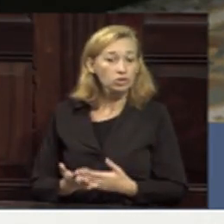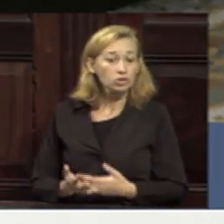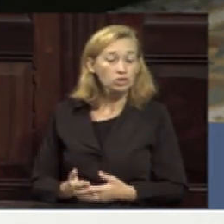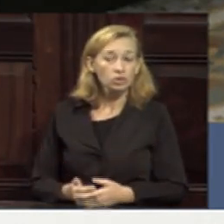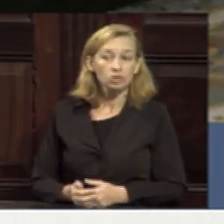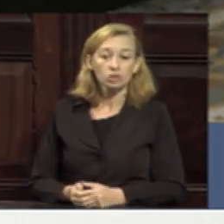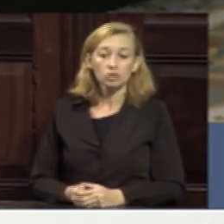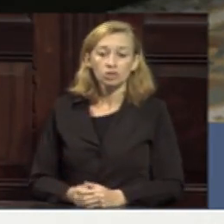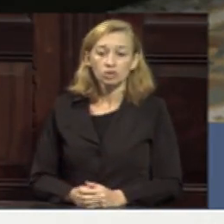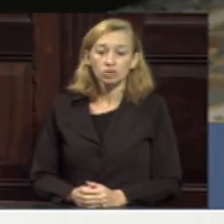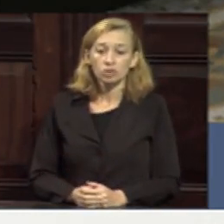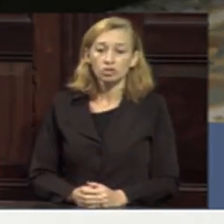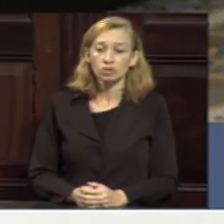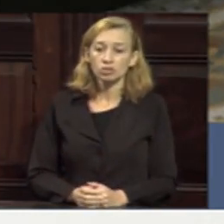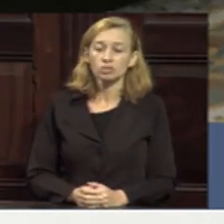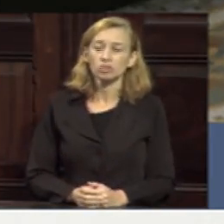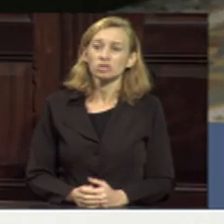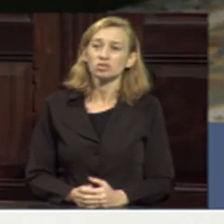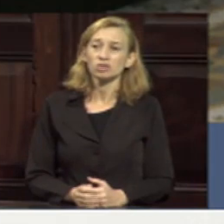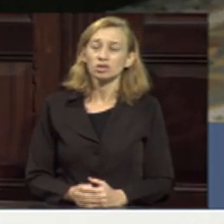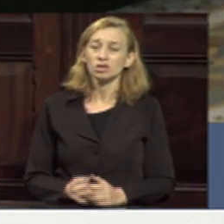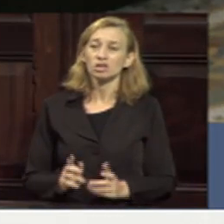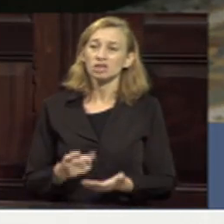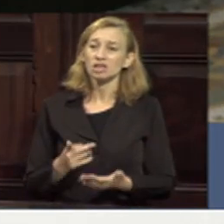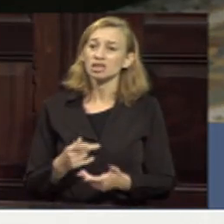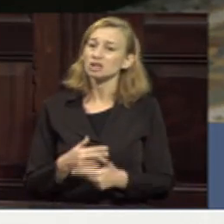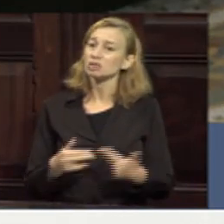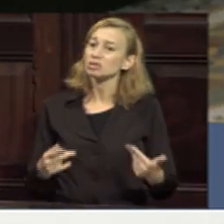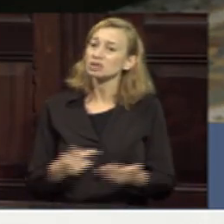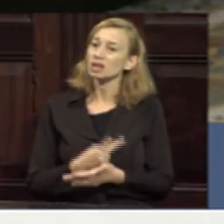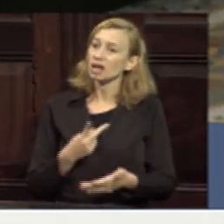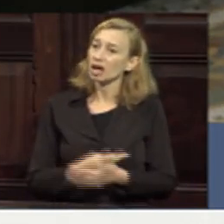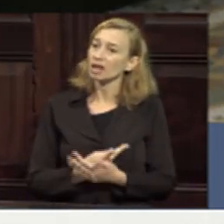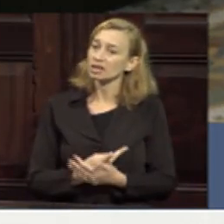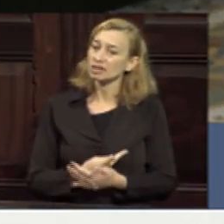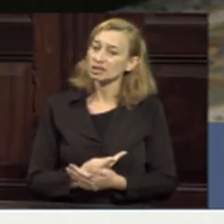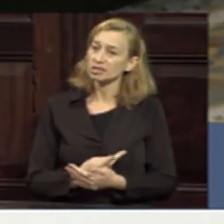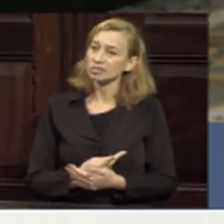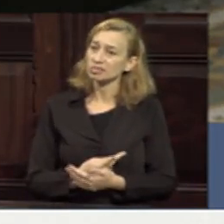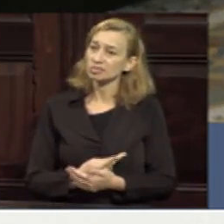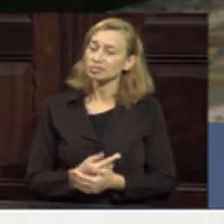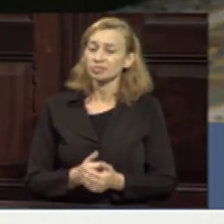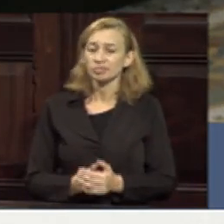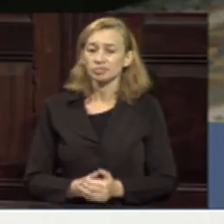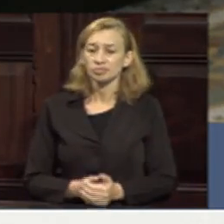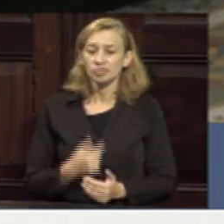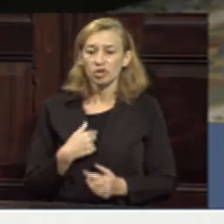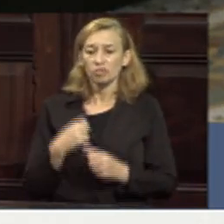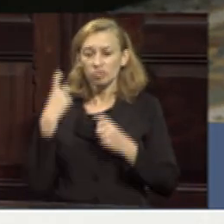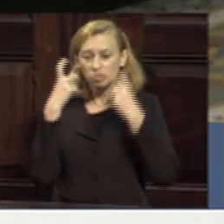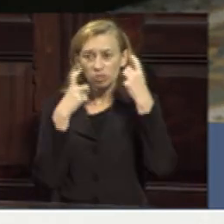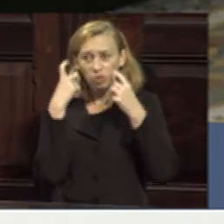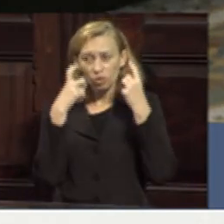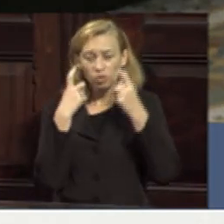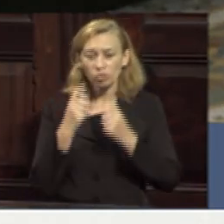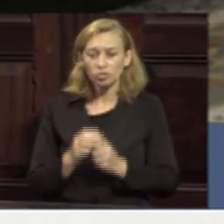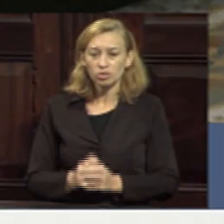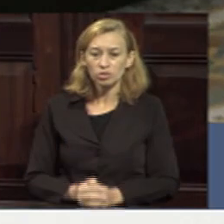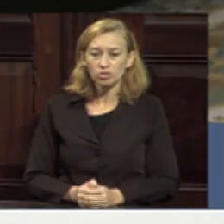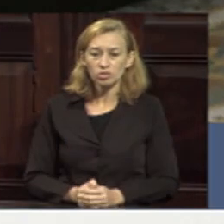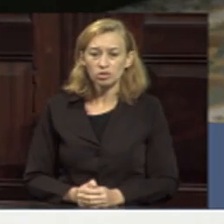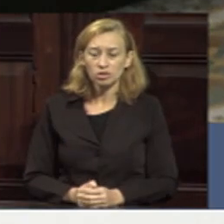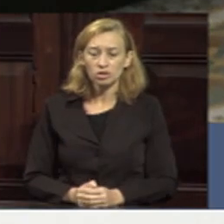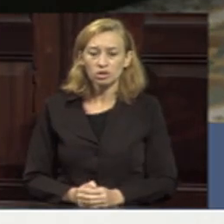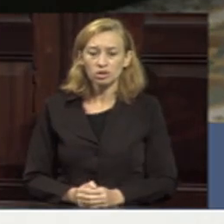com esse imediatismo. E me preocupo muito. Porque,